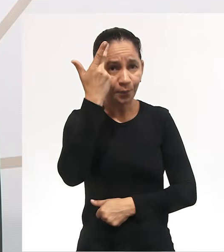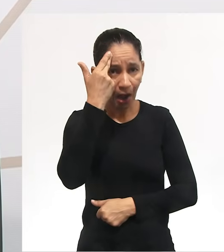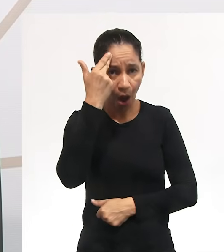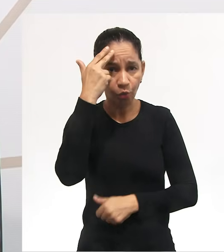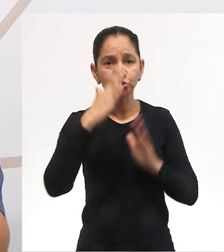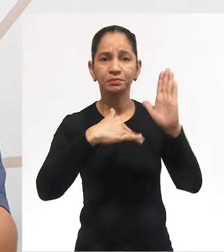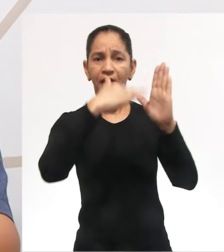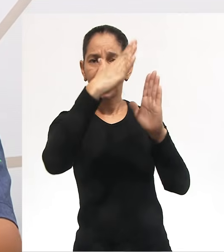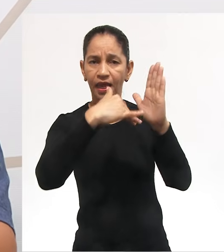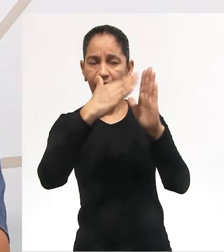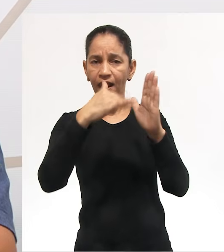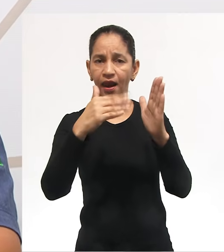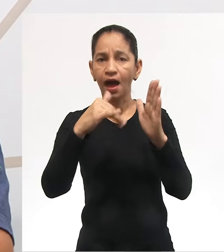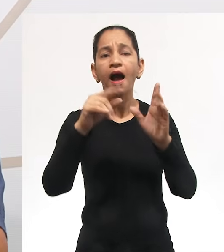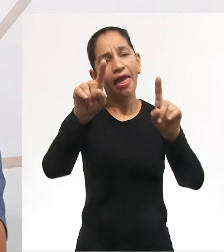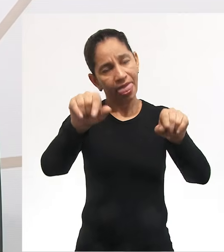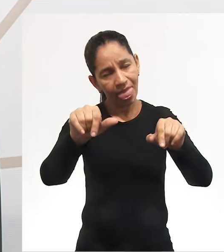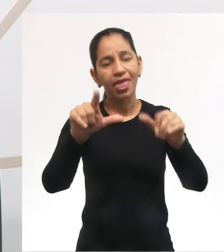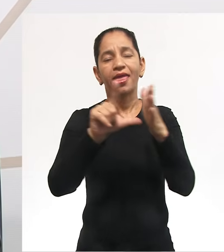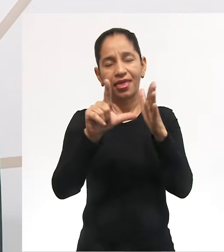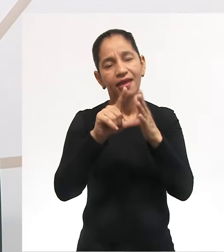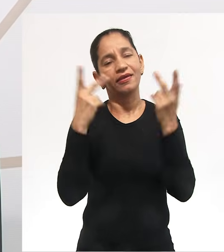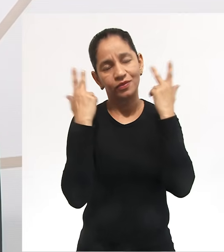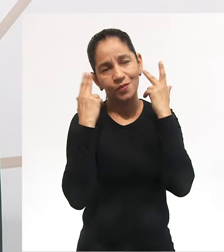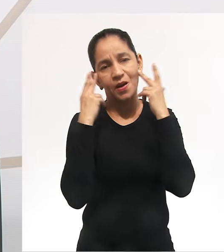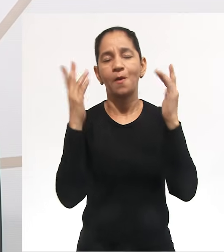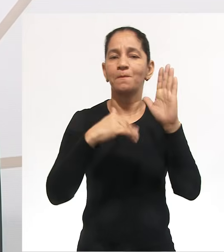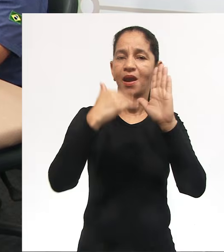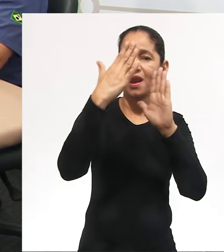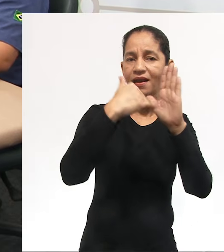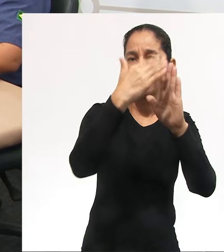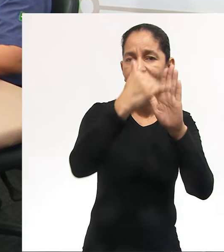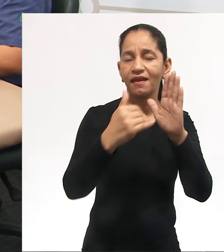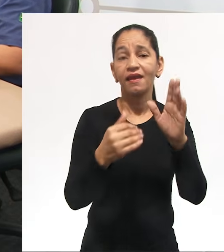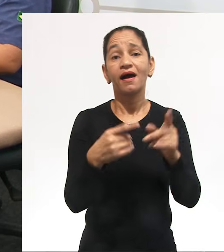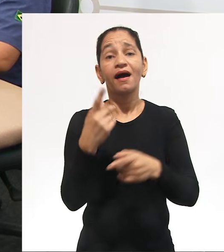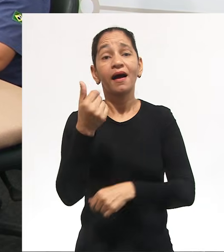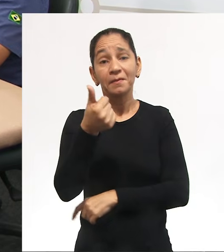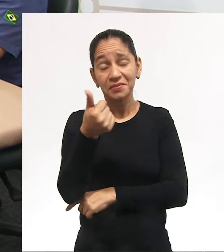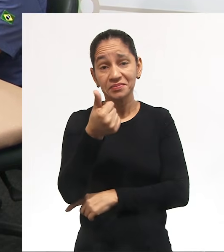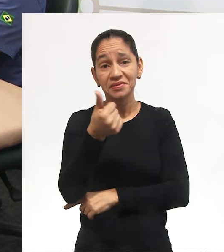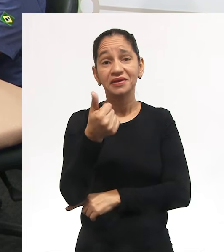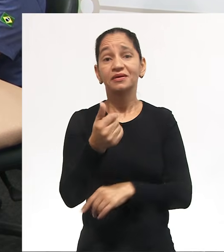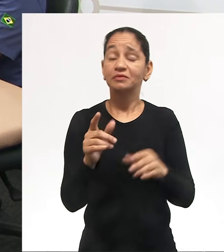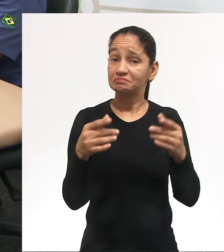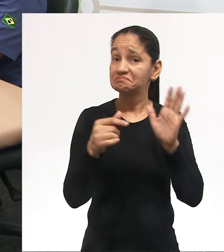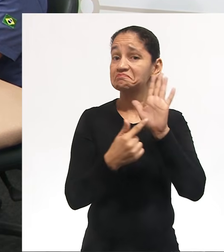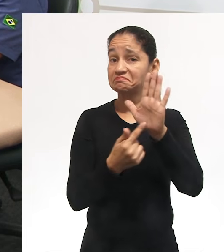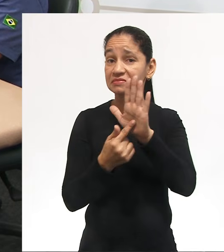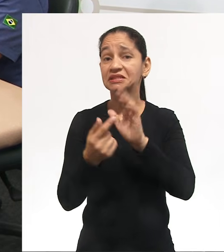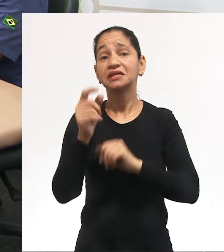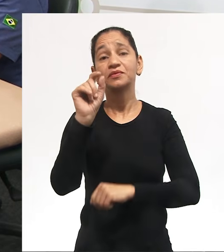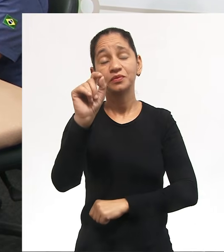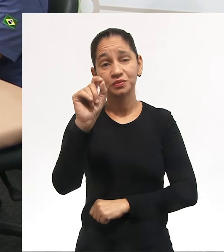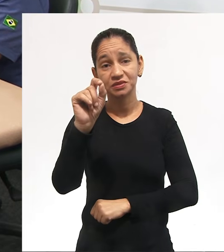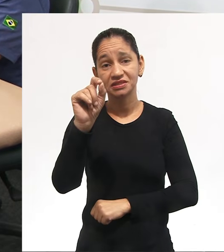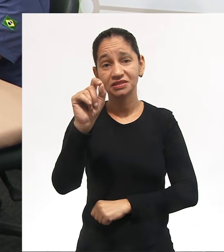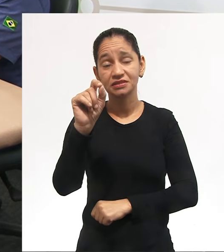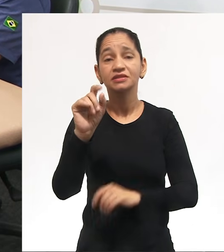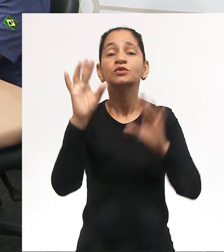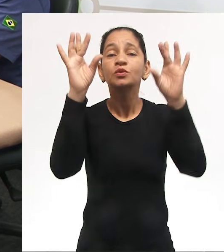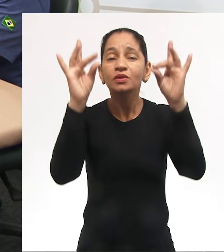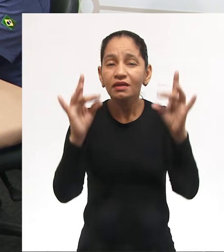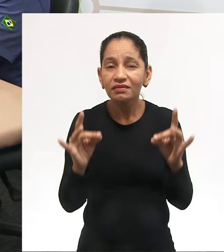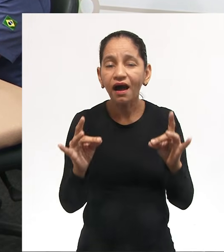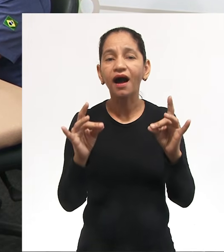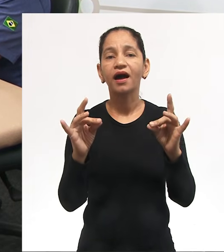bastante quadro, um ou outro era maior, né? Mas a Aquela maioria... tela normal de papelaria. Isso. E aí, a gente, assim, no